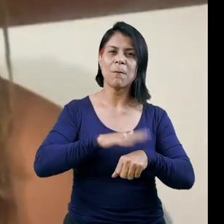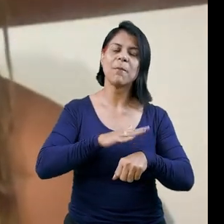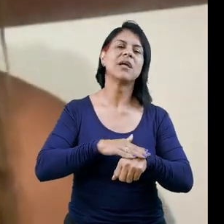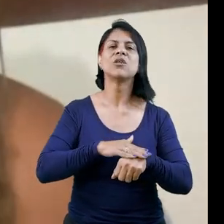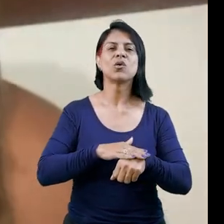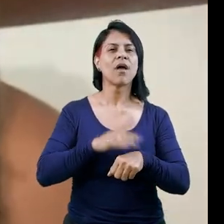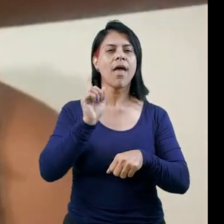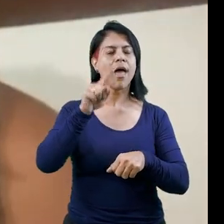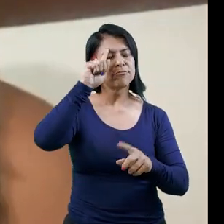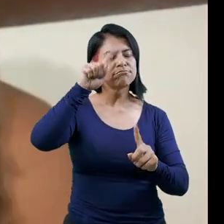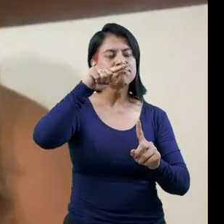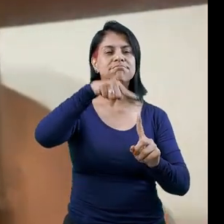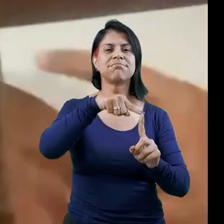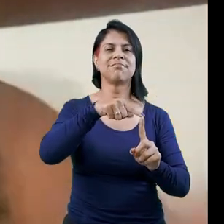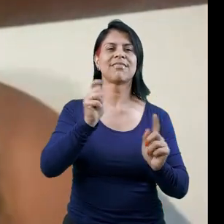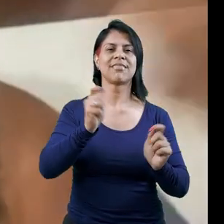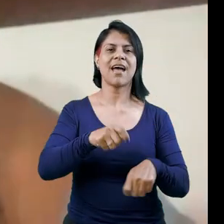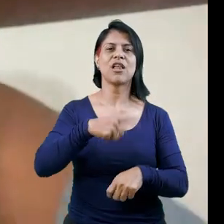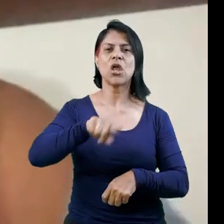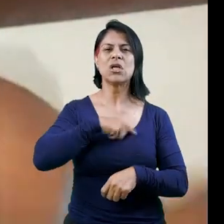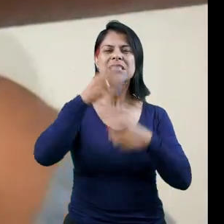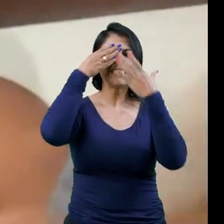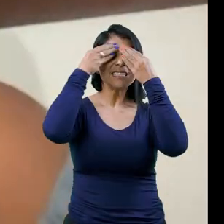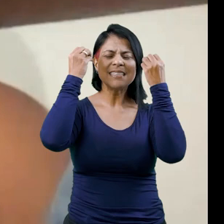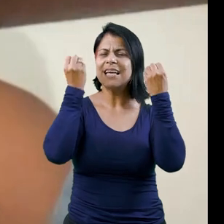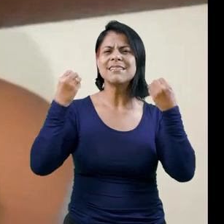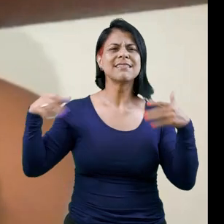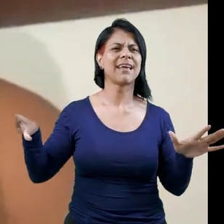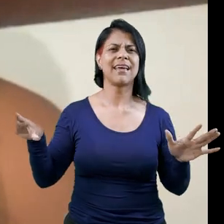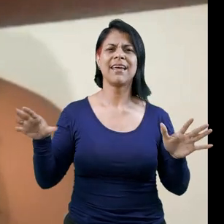de concentração, que a gente possa esquecer,